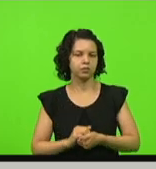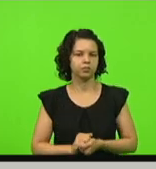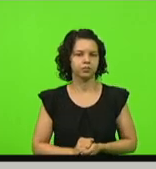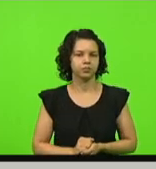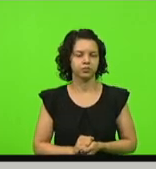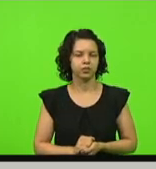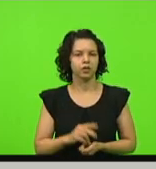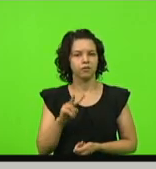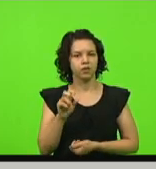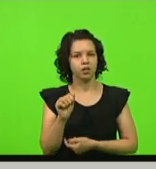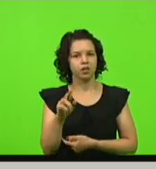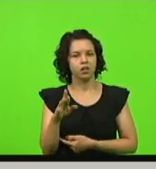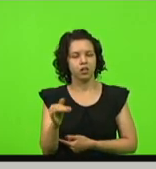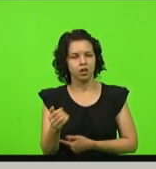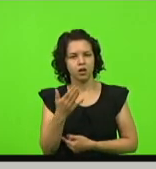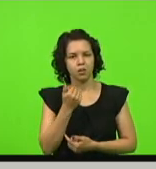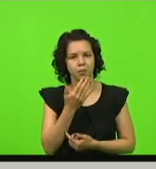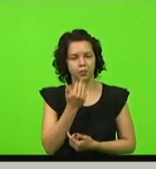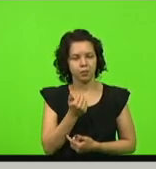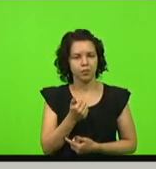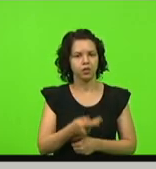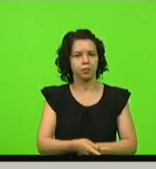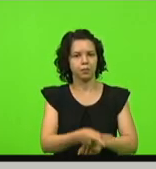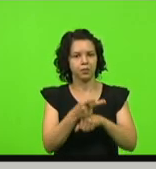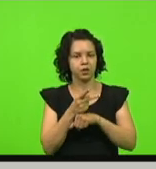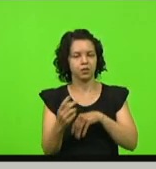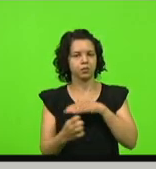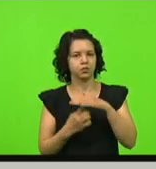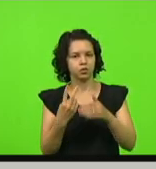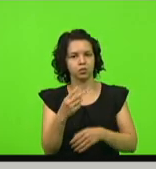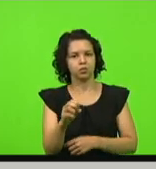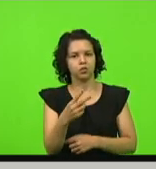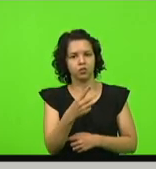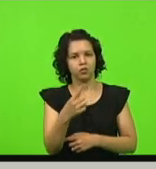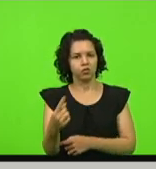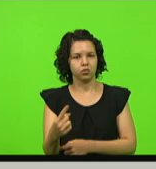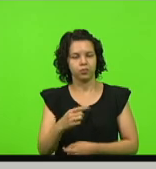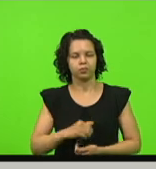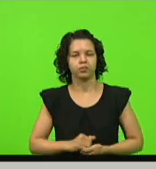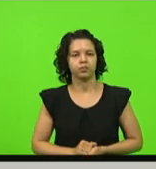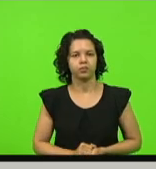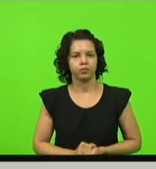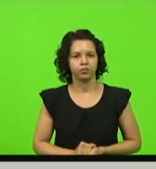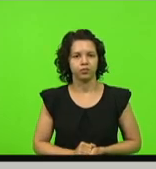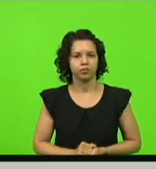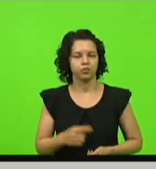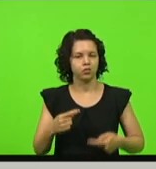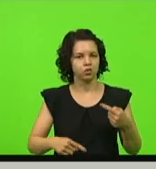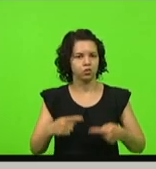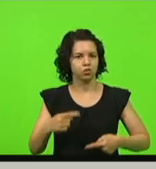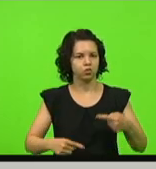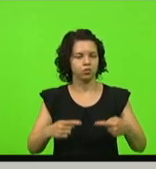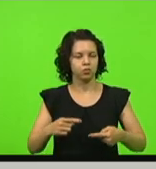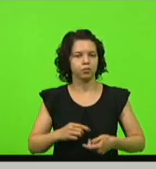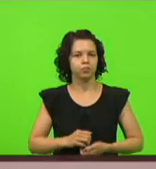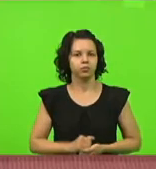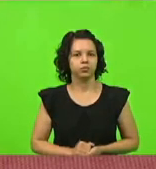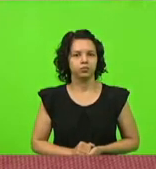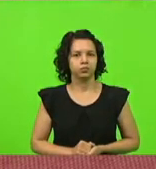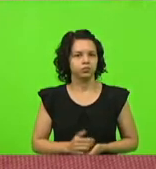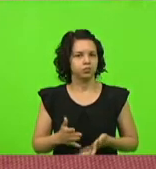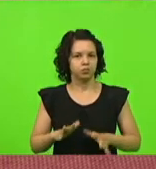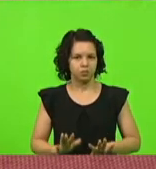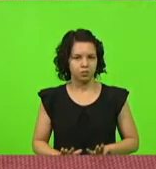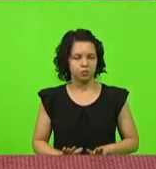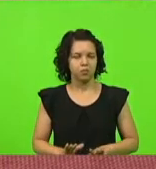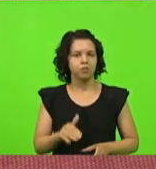Valar Alimentos pelos resultados obtidos no Prêmio Destaque Empresarial 2021, promovido pela Associação Empresarial de São Miguel do Oeste. Em discussão, não havendo quem queira